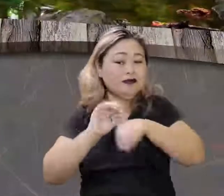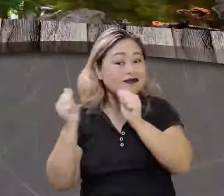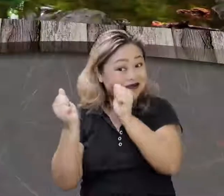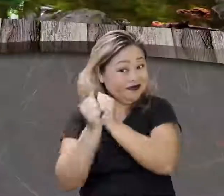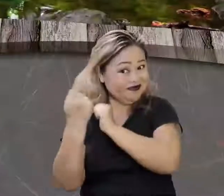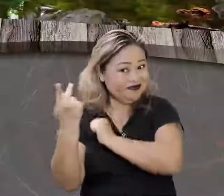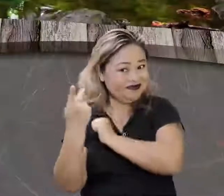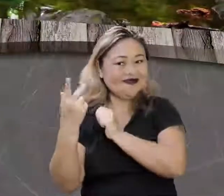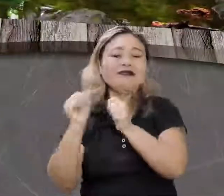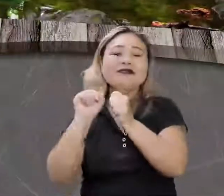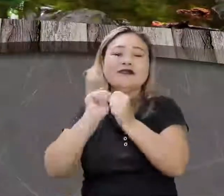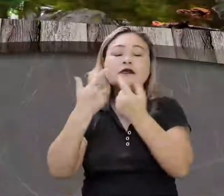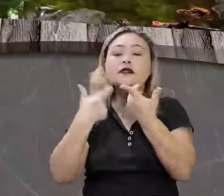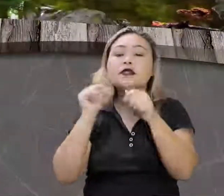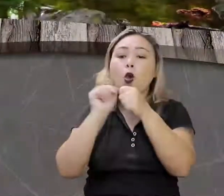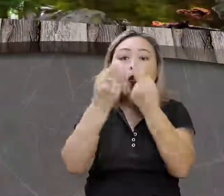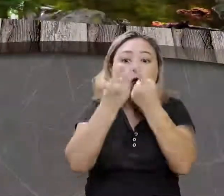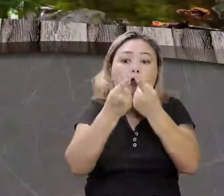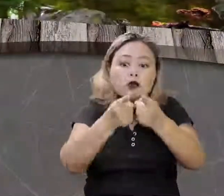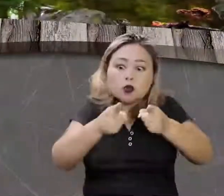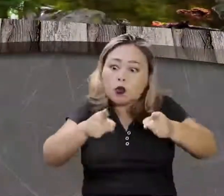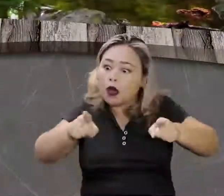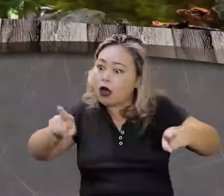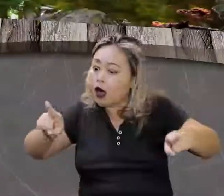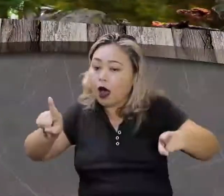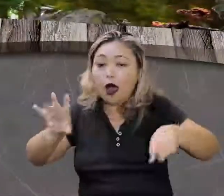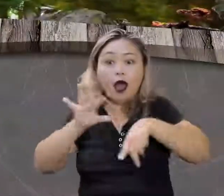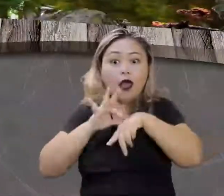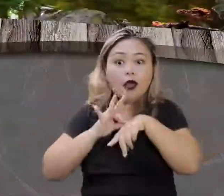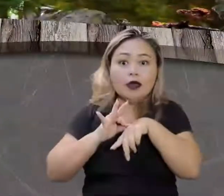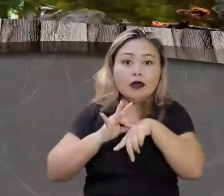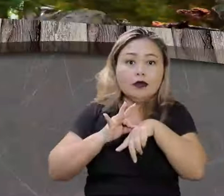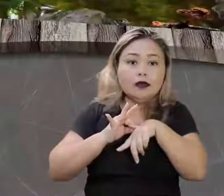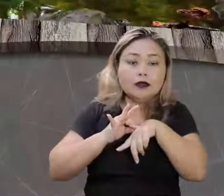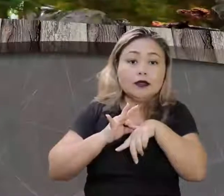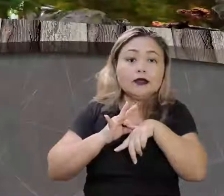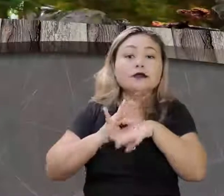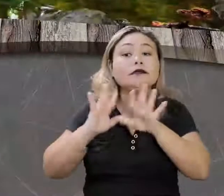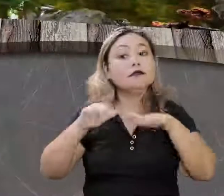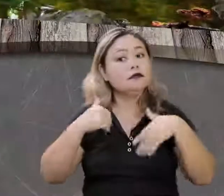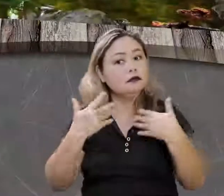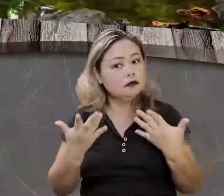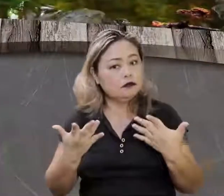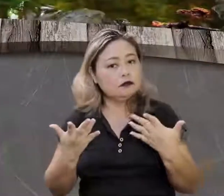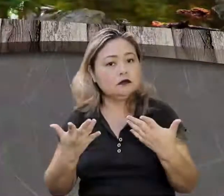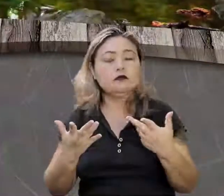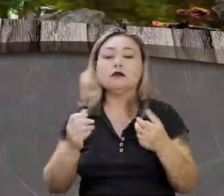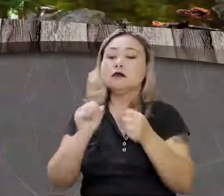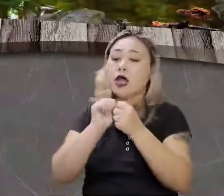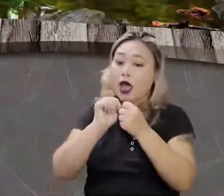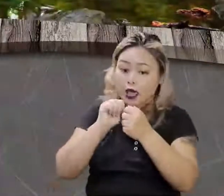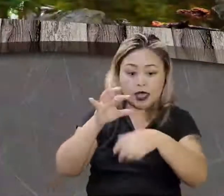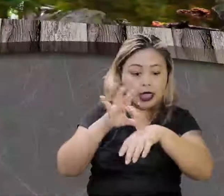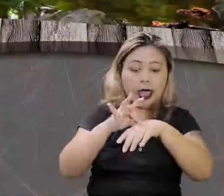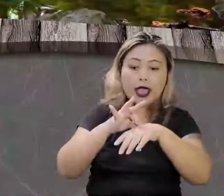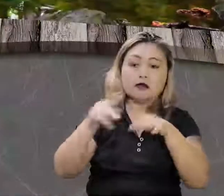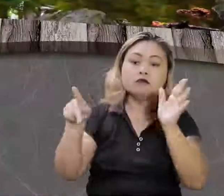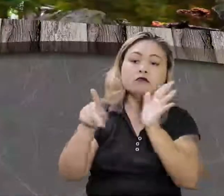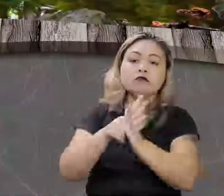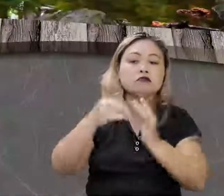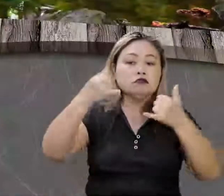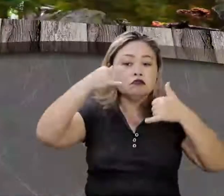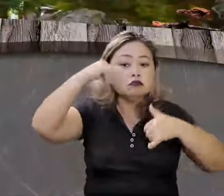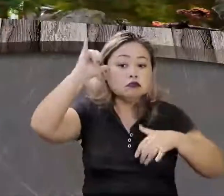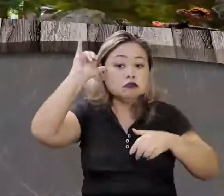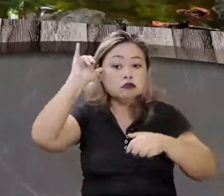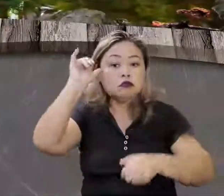junto. Fazer aquele churrasco, tá? Aí, carne bovina. Ele